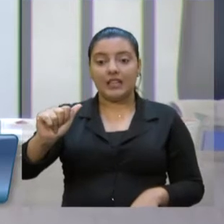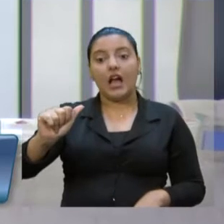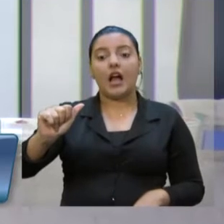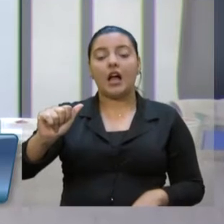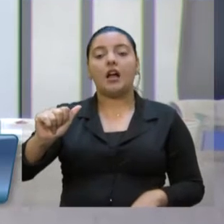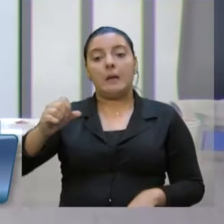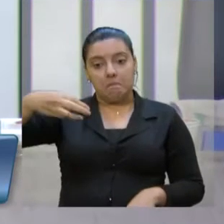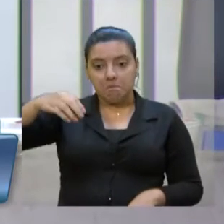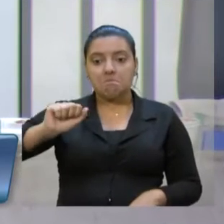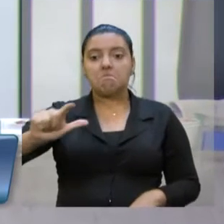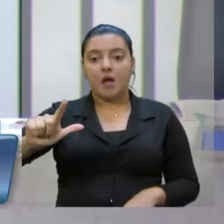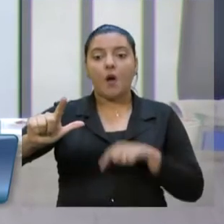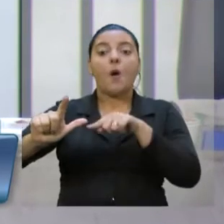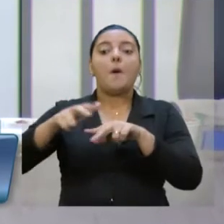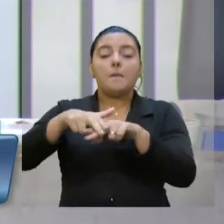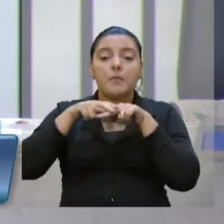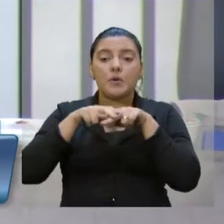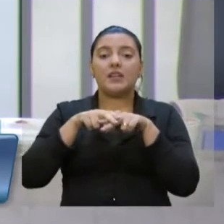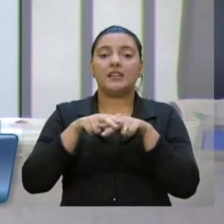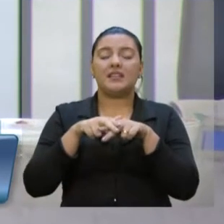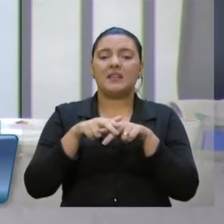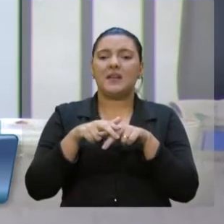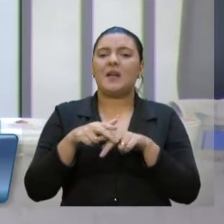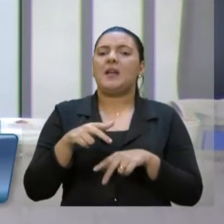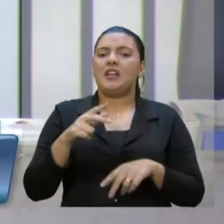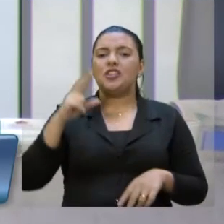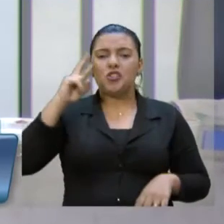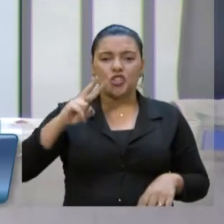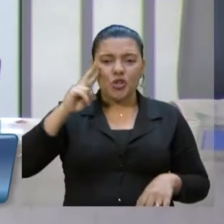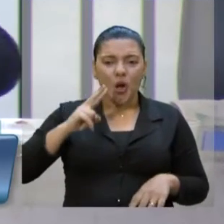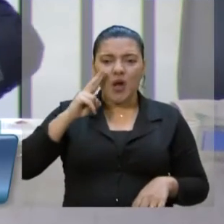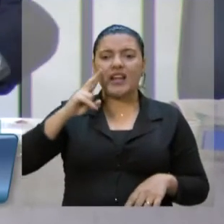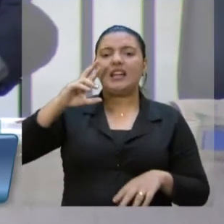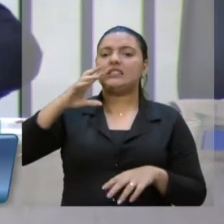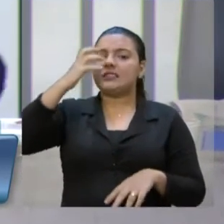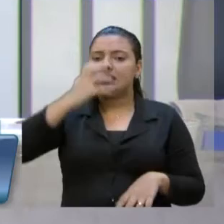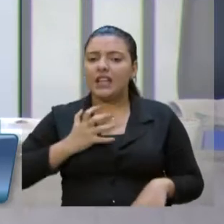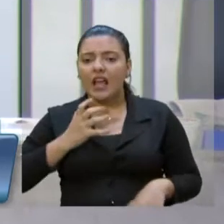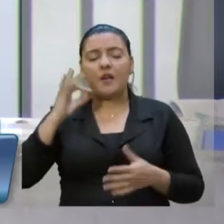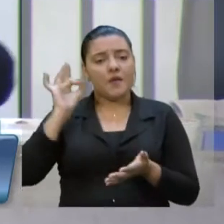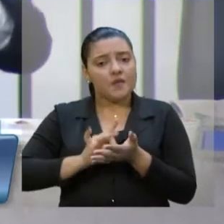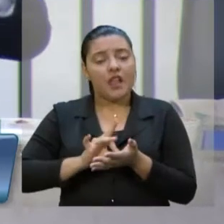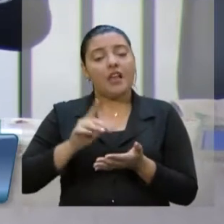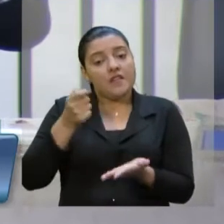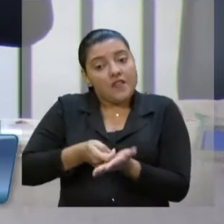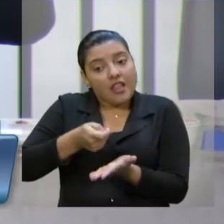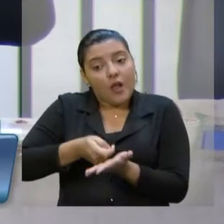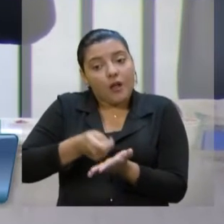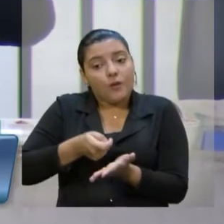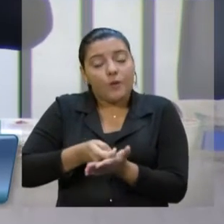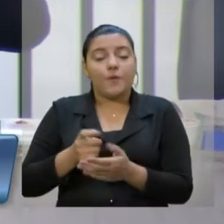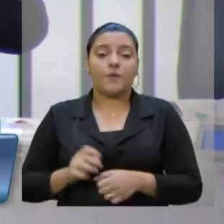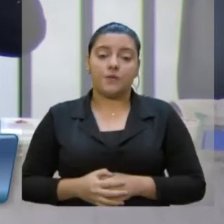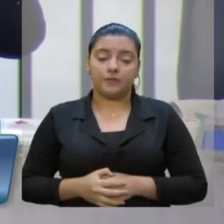Deputado Renato, a história do agrotóxico é tão sério que muitas vezes a gente é obrigado, né,